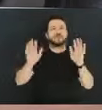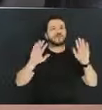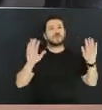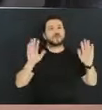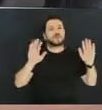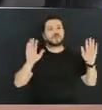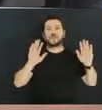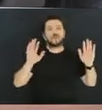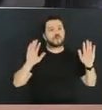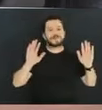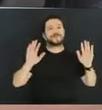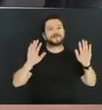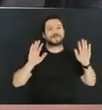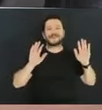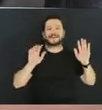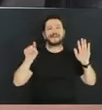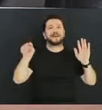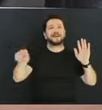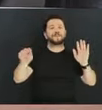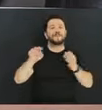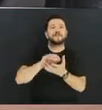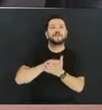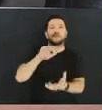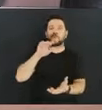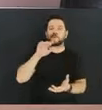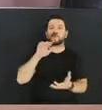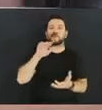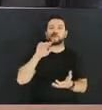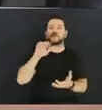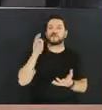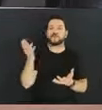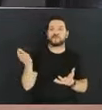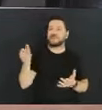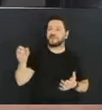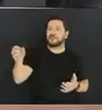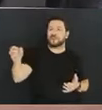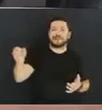não precisem ser acolhidos em